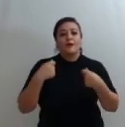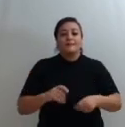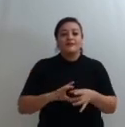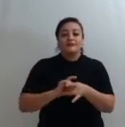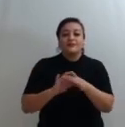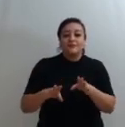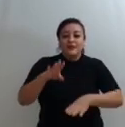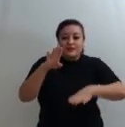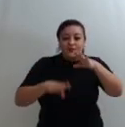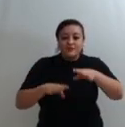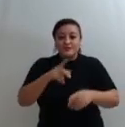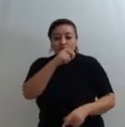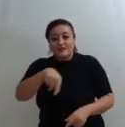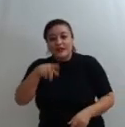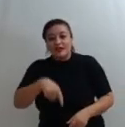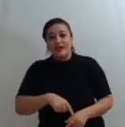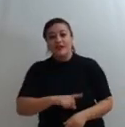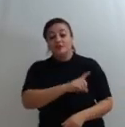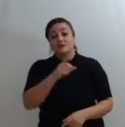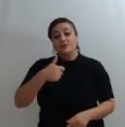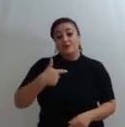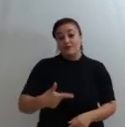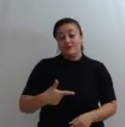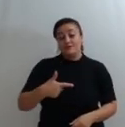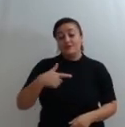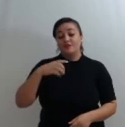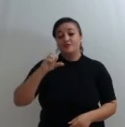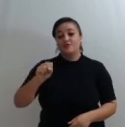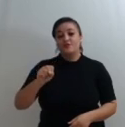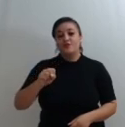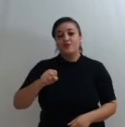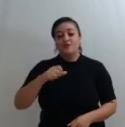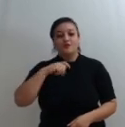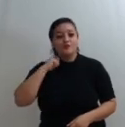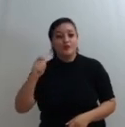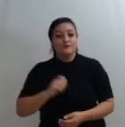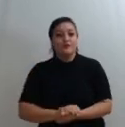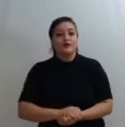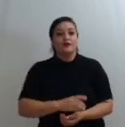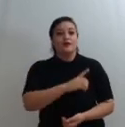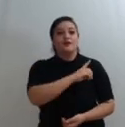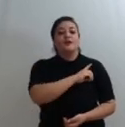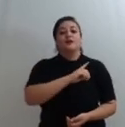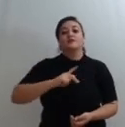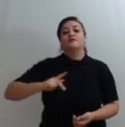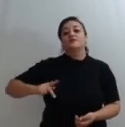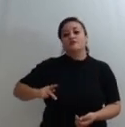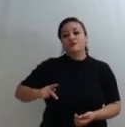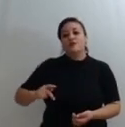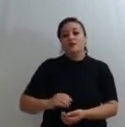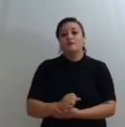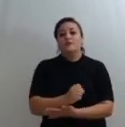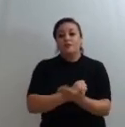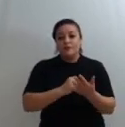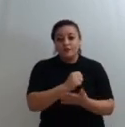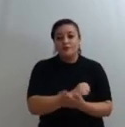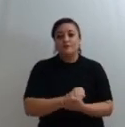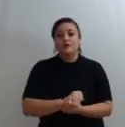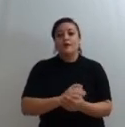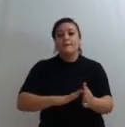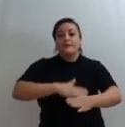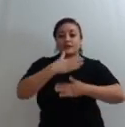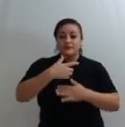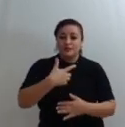condicional negado em 28 de abril de 2020. A Defensoria Pública, contudo, sustenta que, uma vez transpassados 12 meses da última